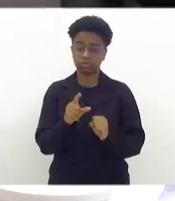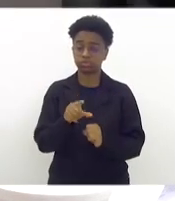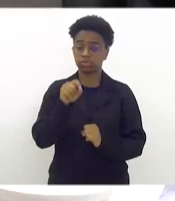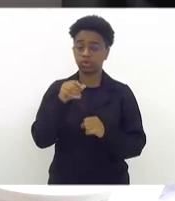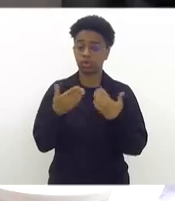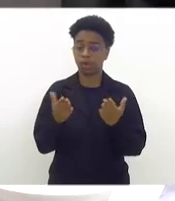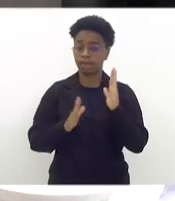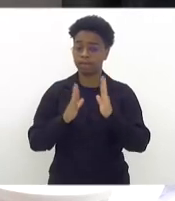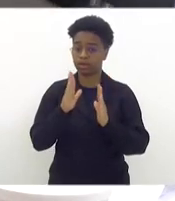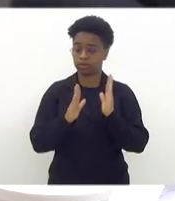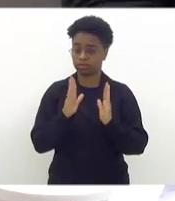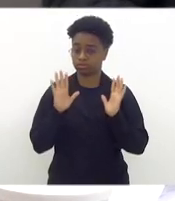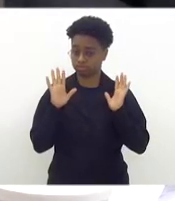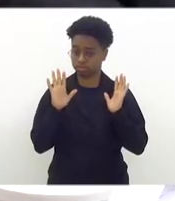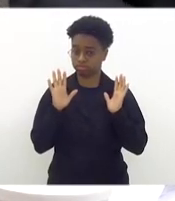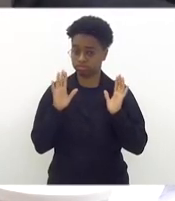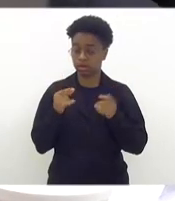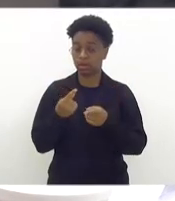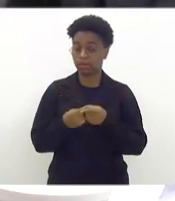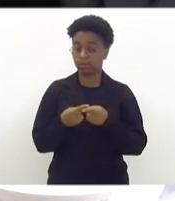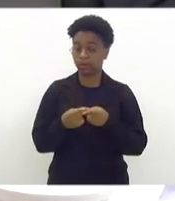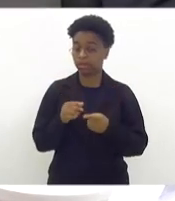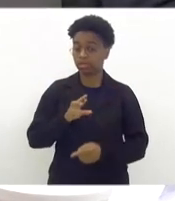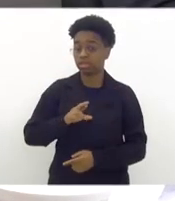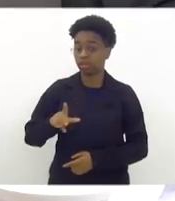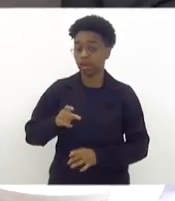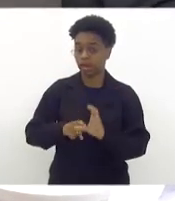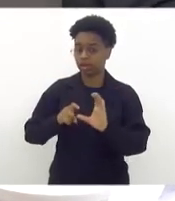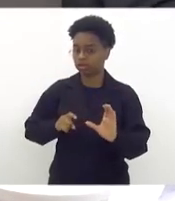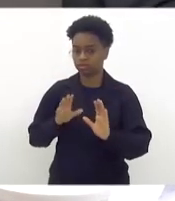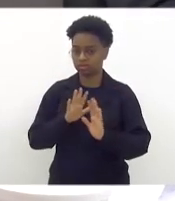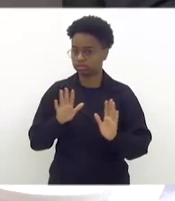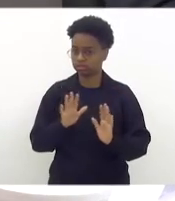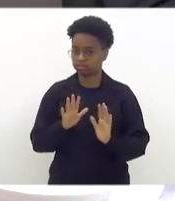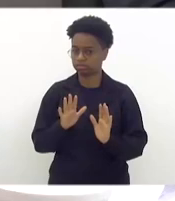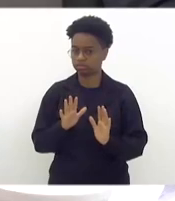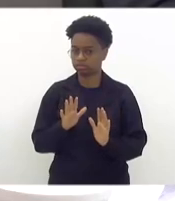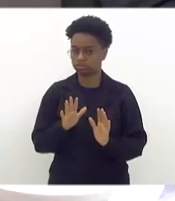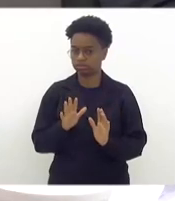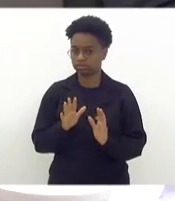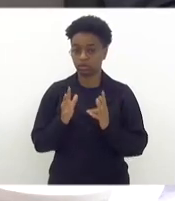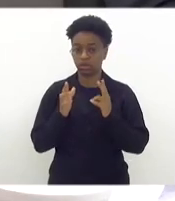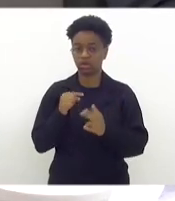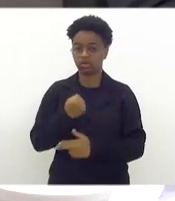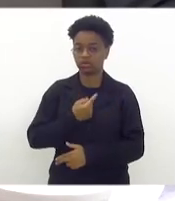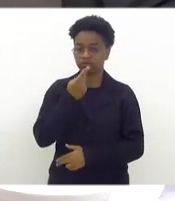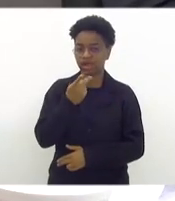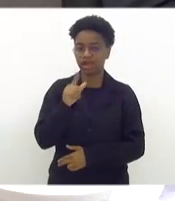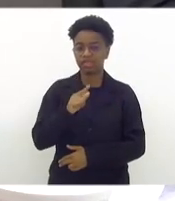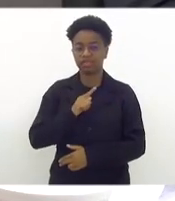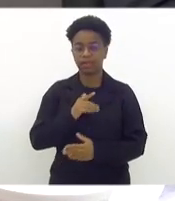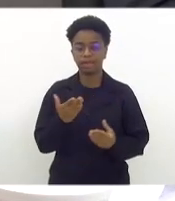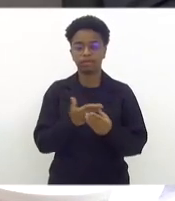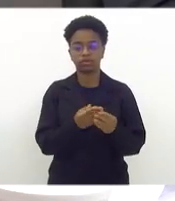prazos internos. Você está entendendo? Porque não é um órgão independente. Não é como nós aqui mandamos um processo